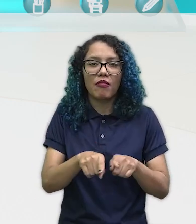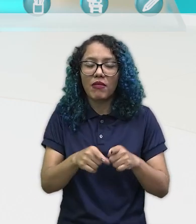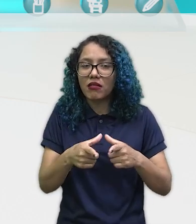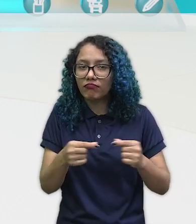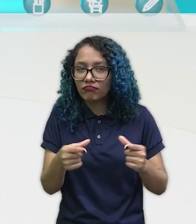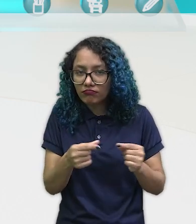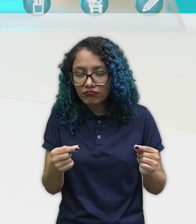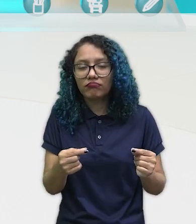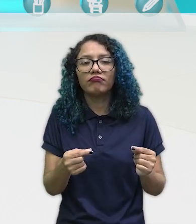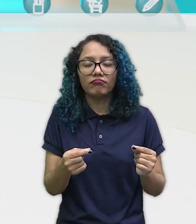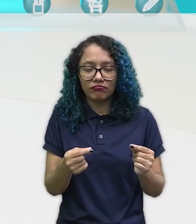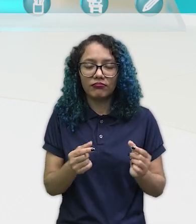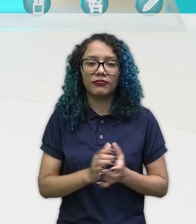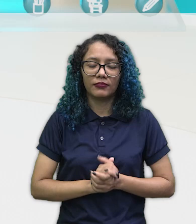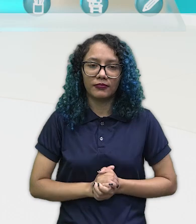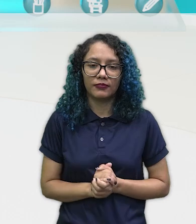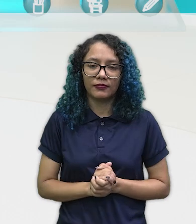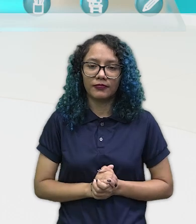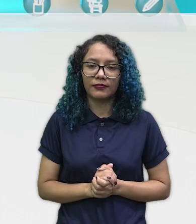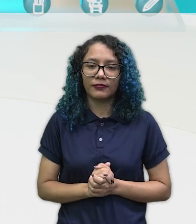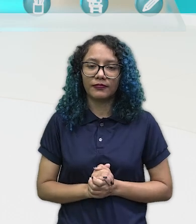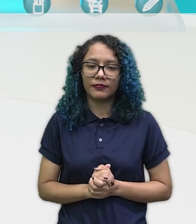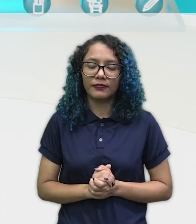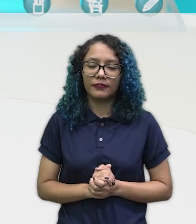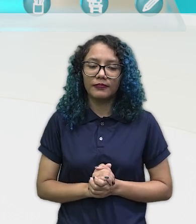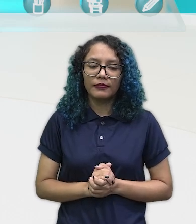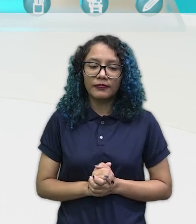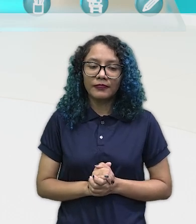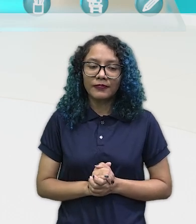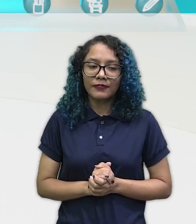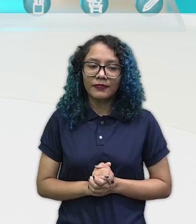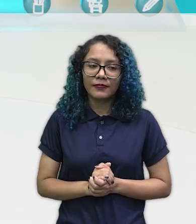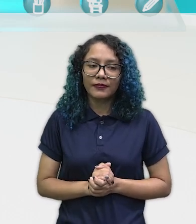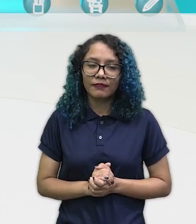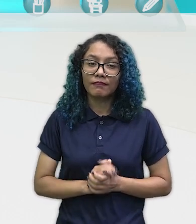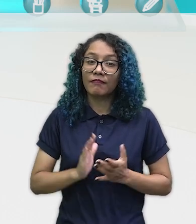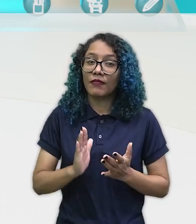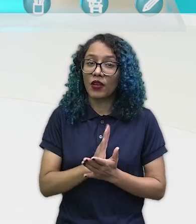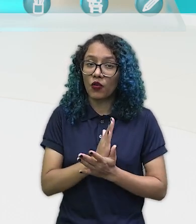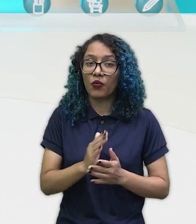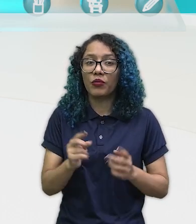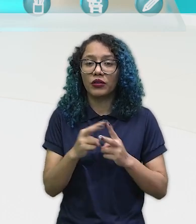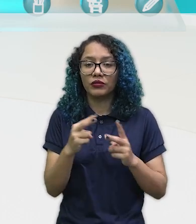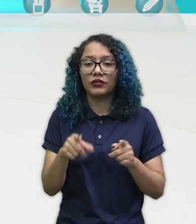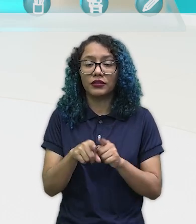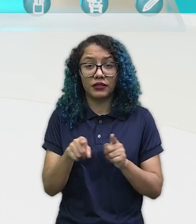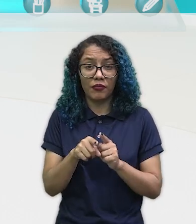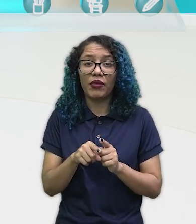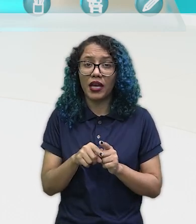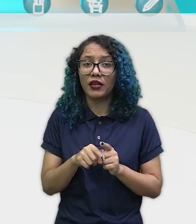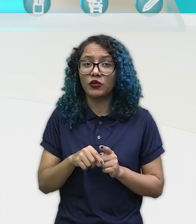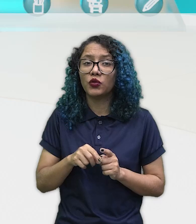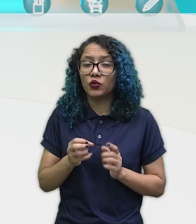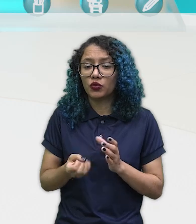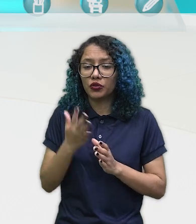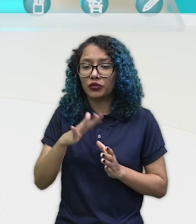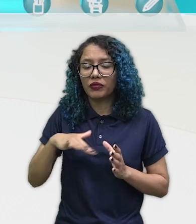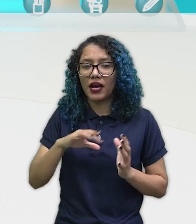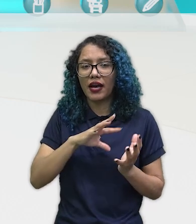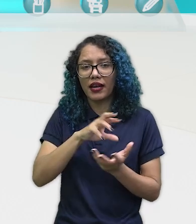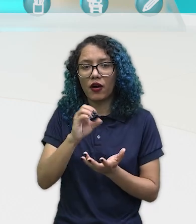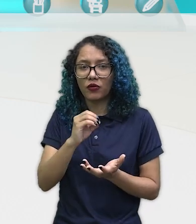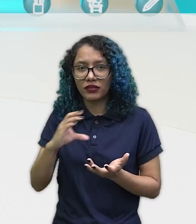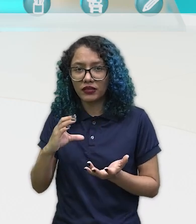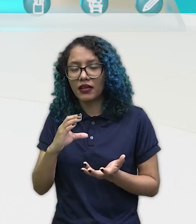Japão. Existem lutas que foram surgidas também do lado de cá do Ocidente, na